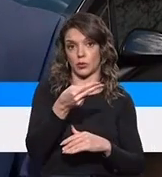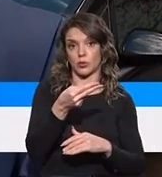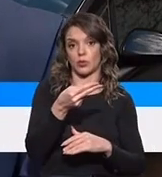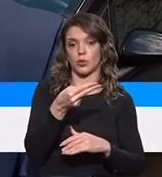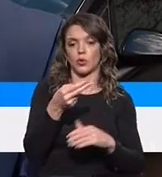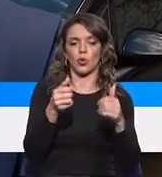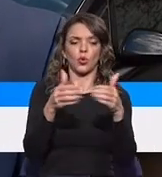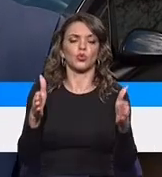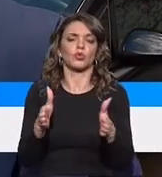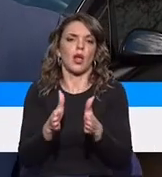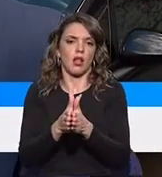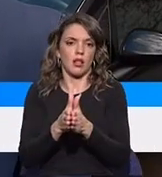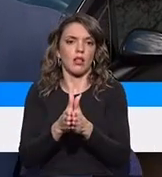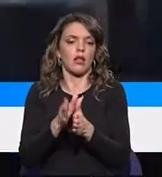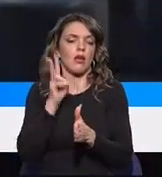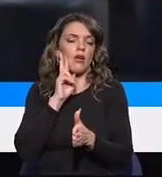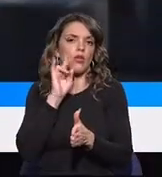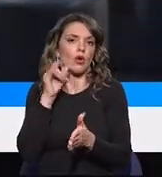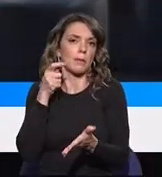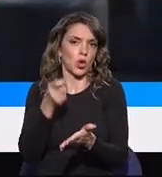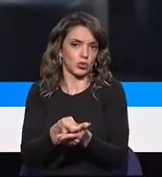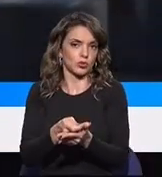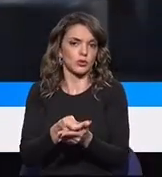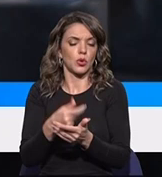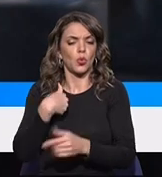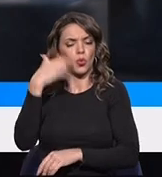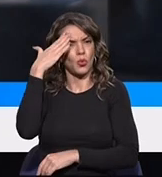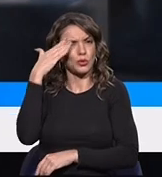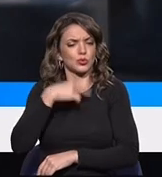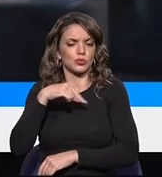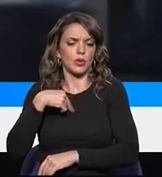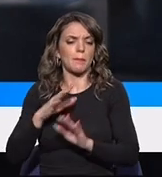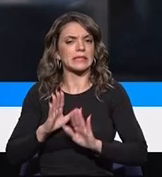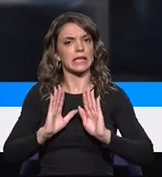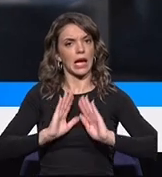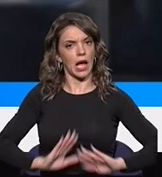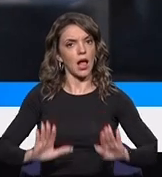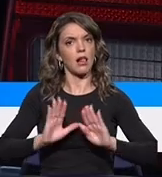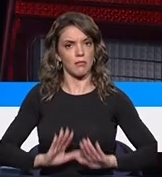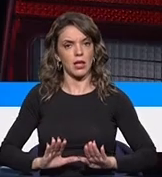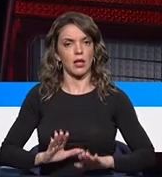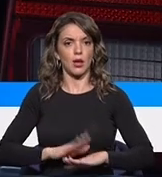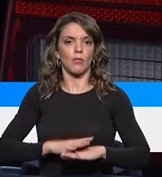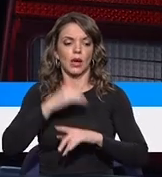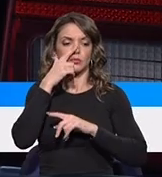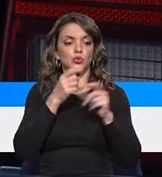atualidade do valor do imposto. Eu acho que a gente tem que ter calma, porque as pessoas têm um